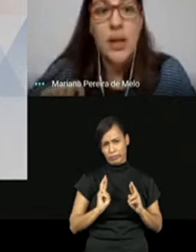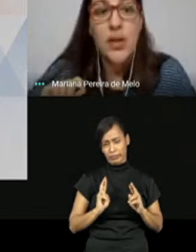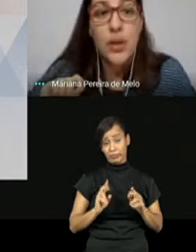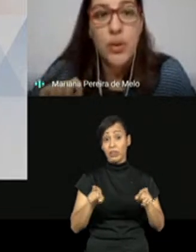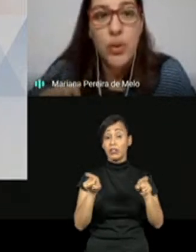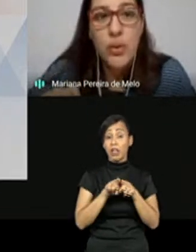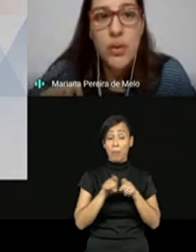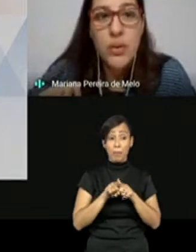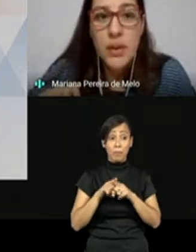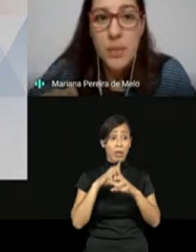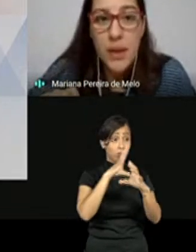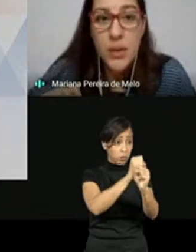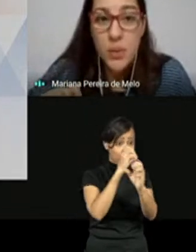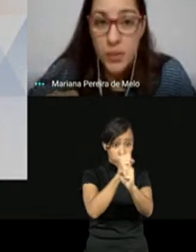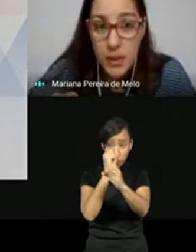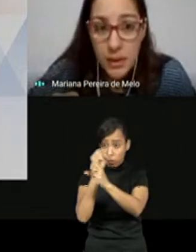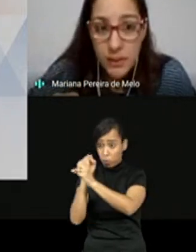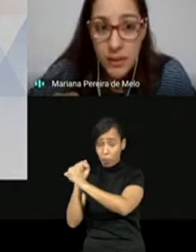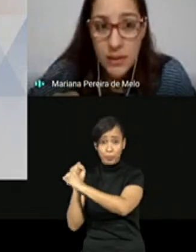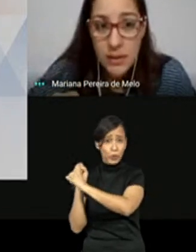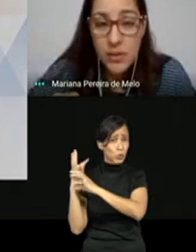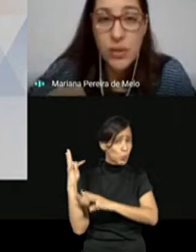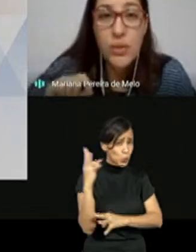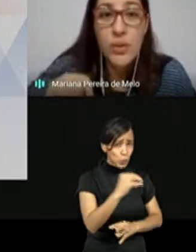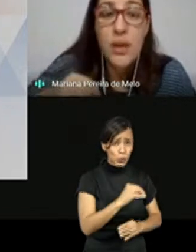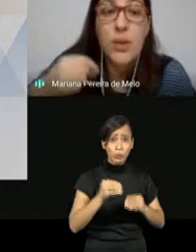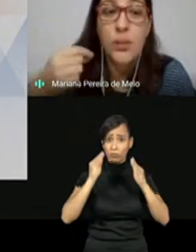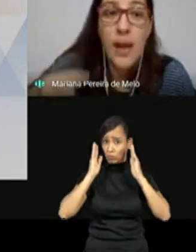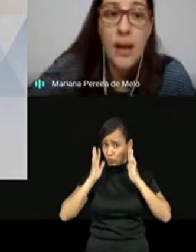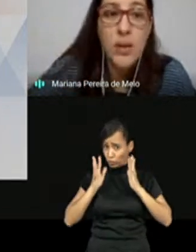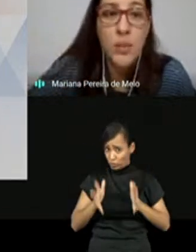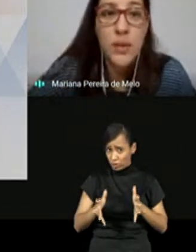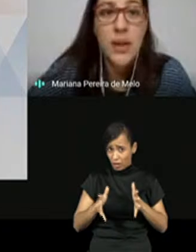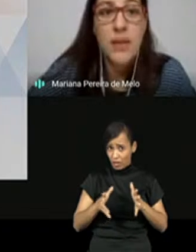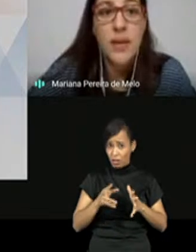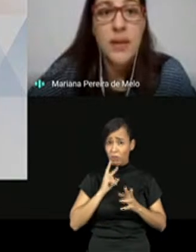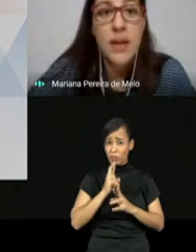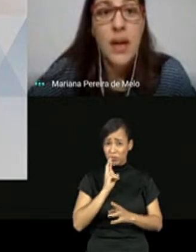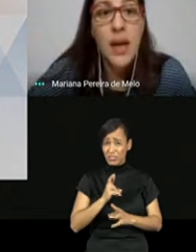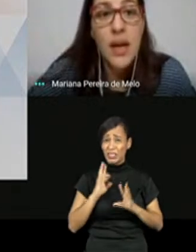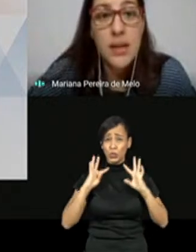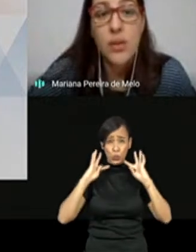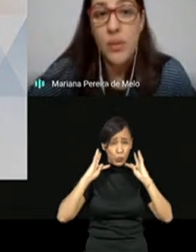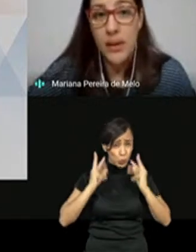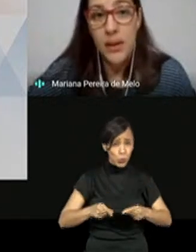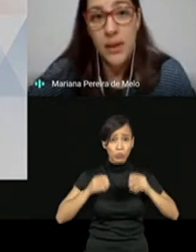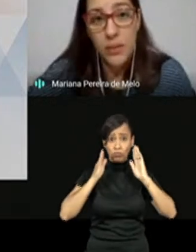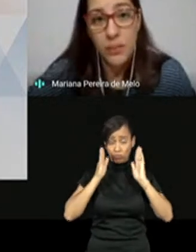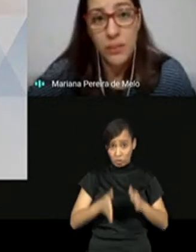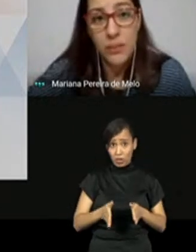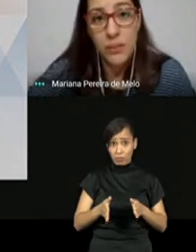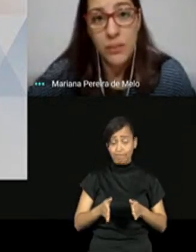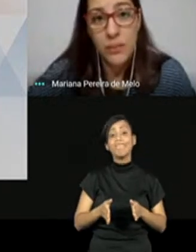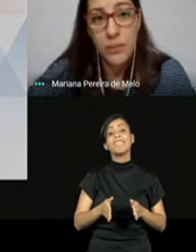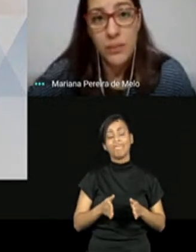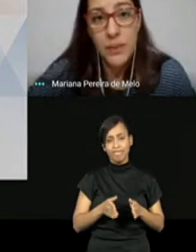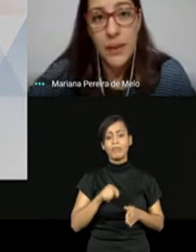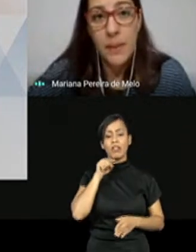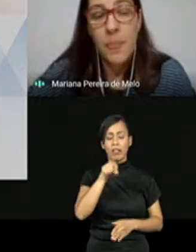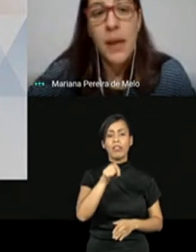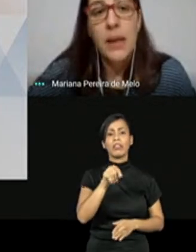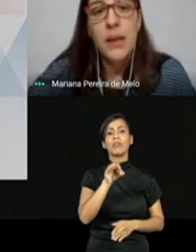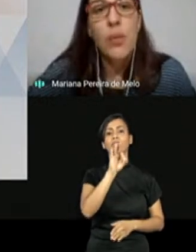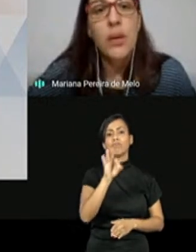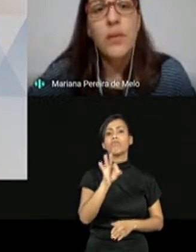probabilidade de todos os espaços possíveis, de todos os resultados possíveis, essa soma tem que dar 1,